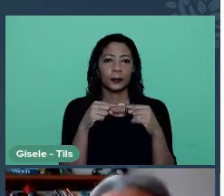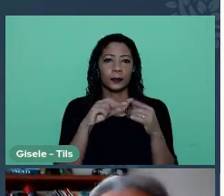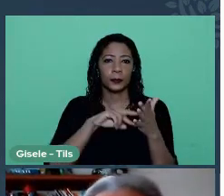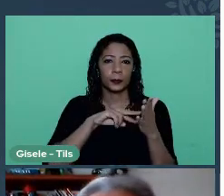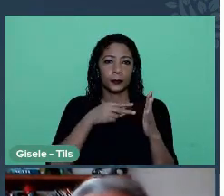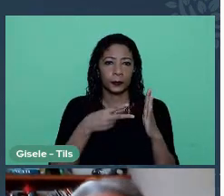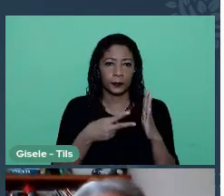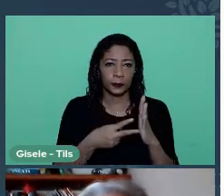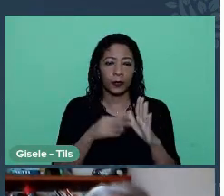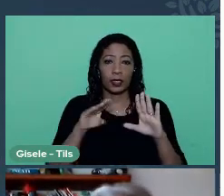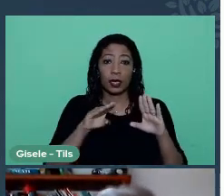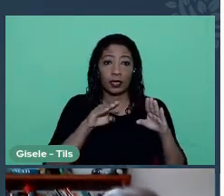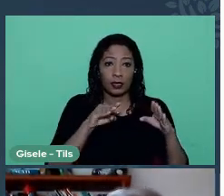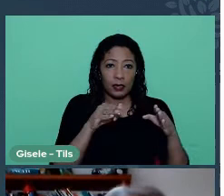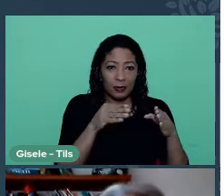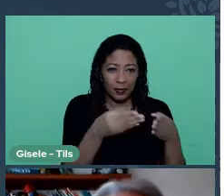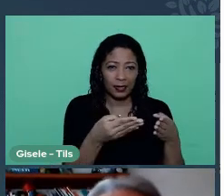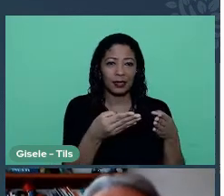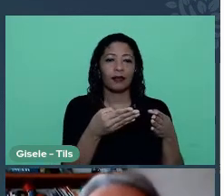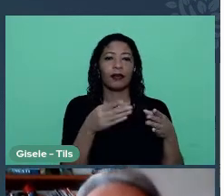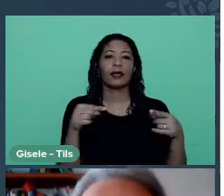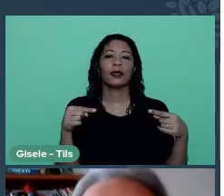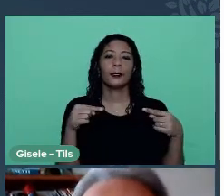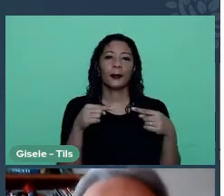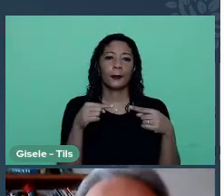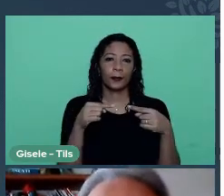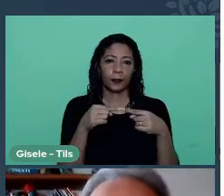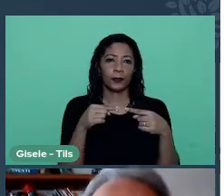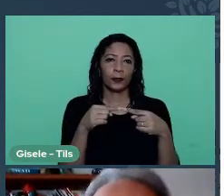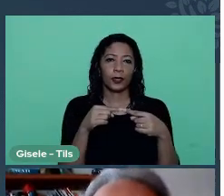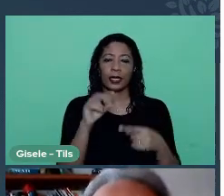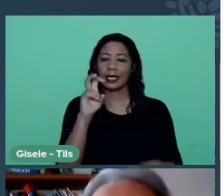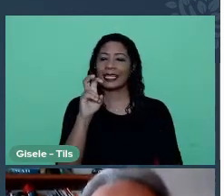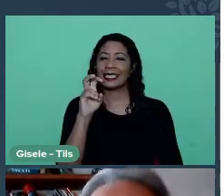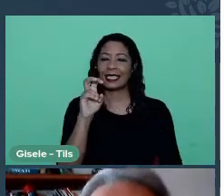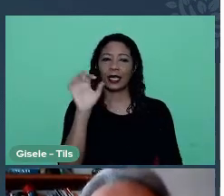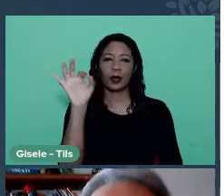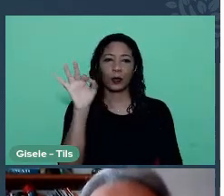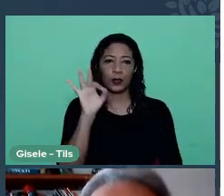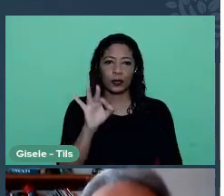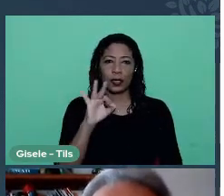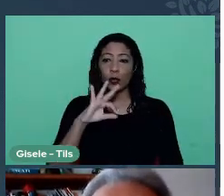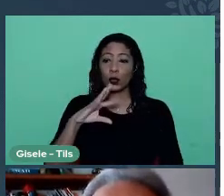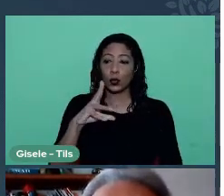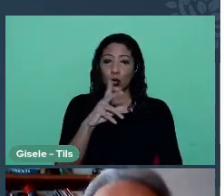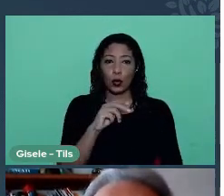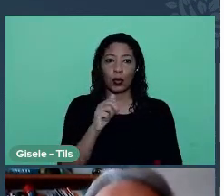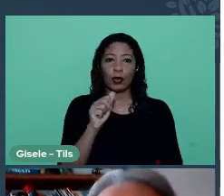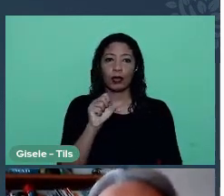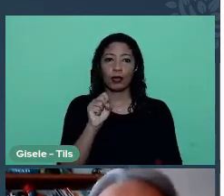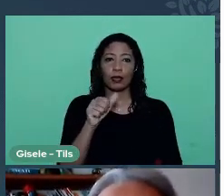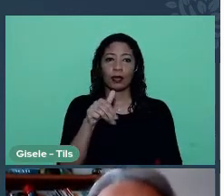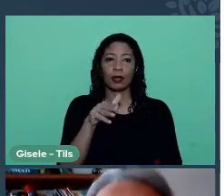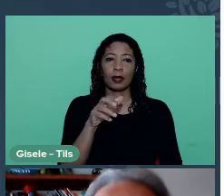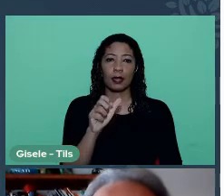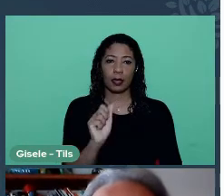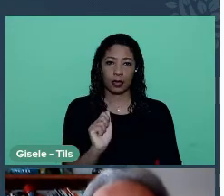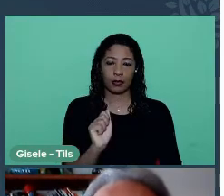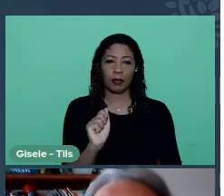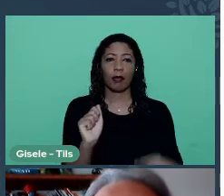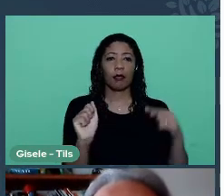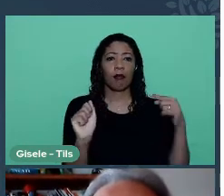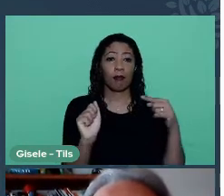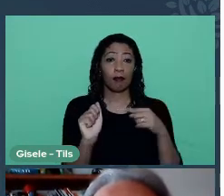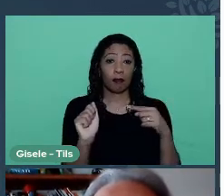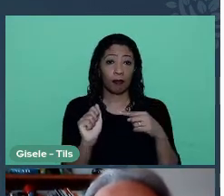muito específica, constitui-se em 5% de todas as asmas. Então, a asma, pessoal, de toda